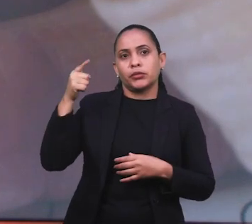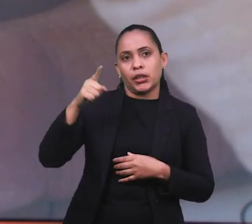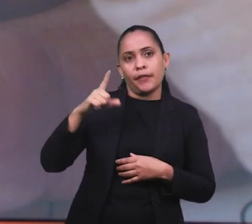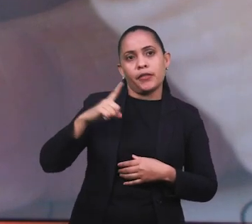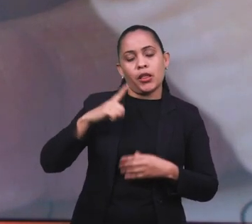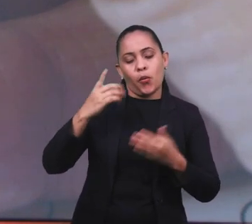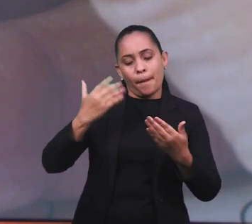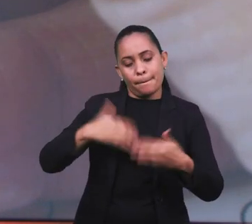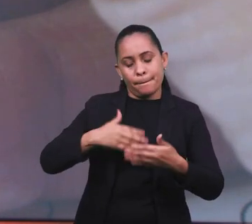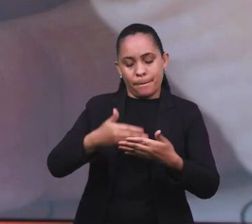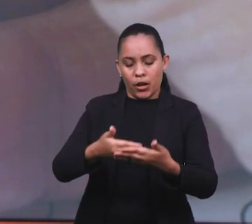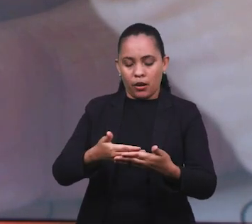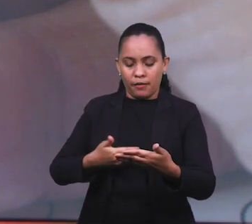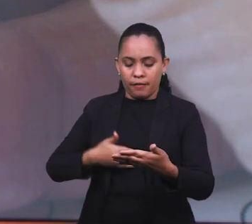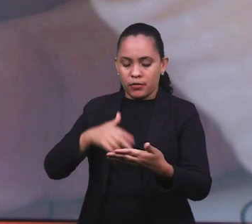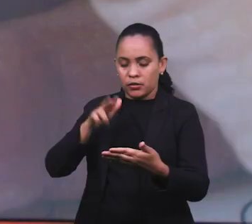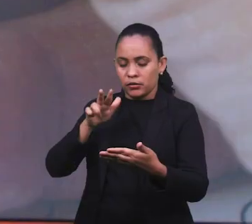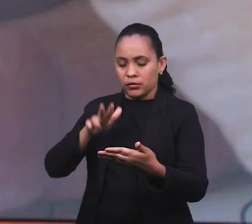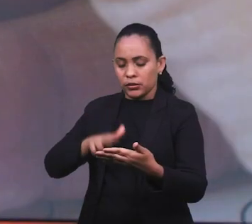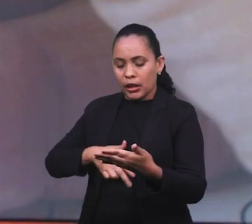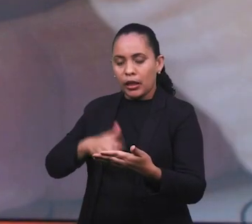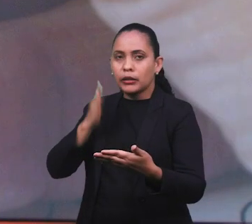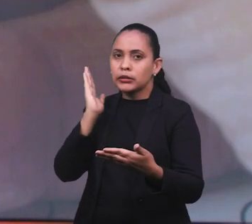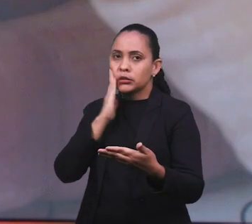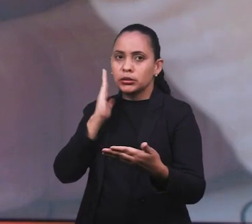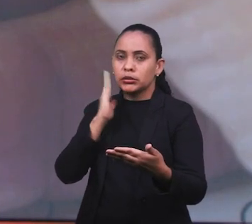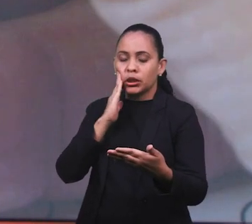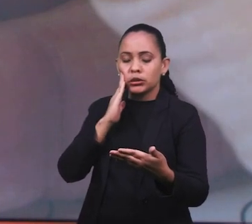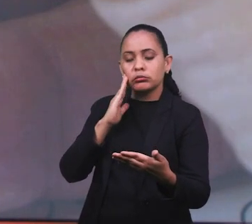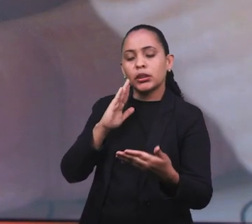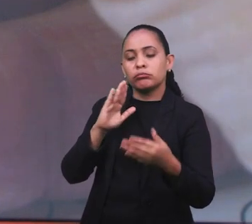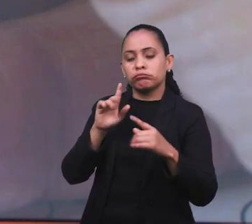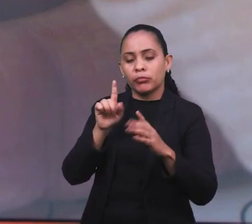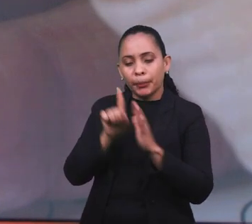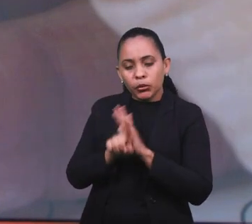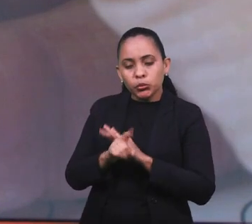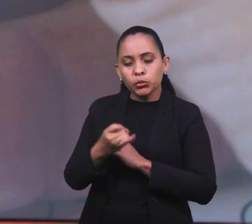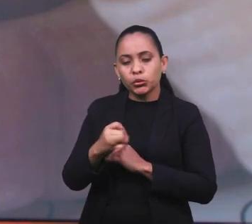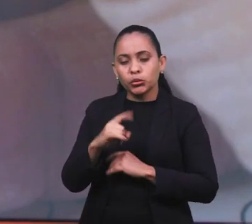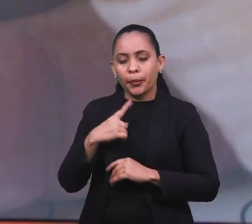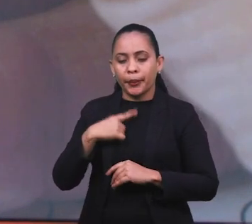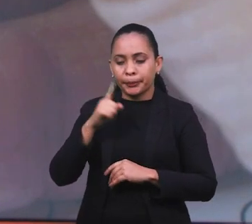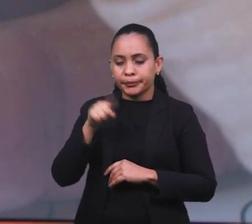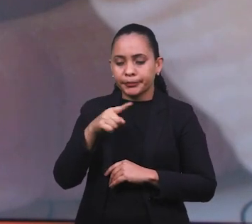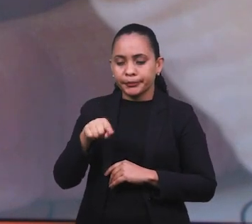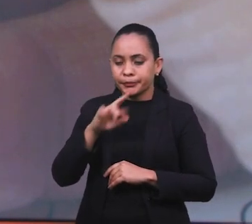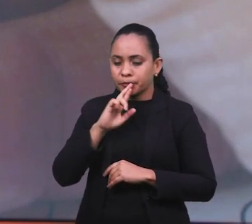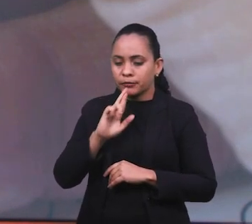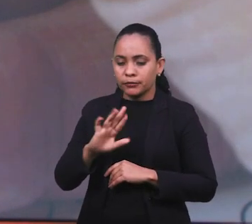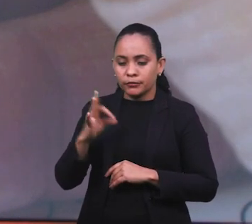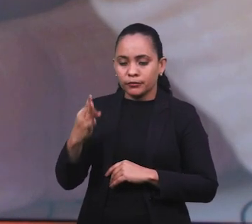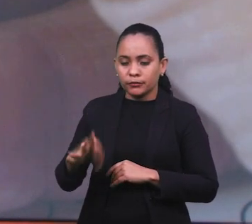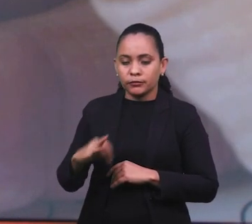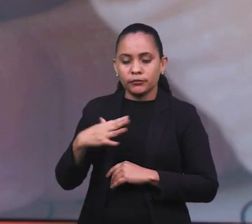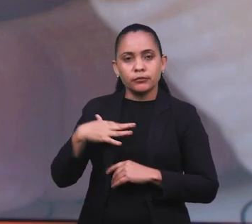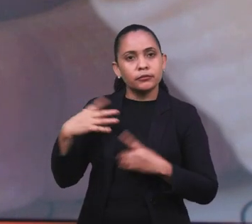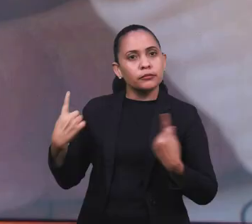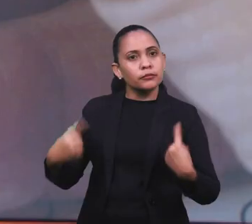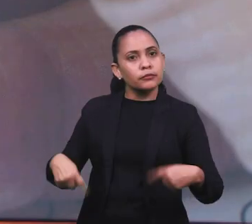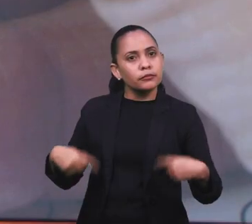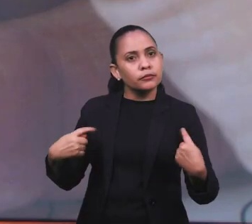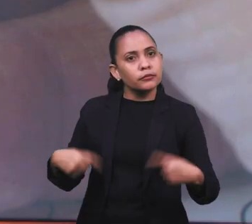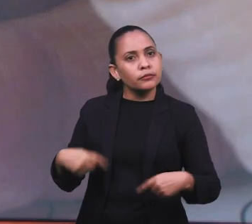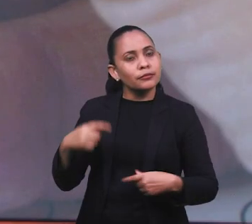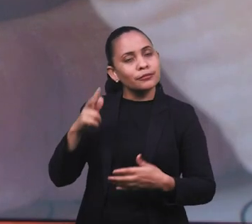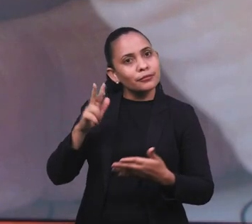receber lá uma prova, vai ter que ler, interpretar uma questão e fazer o quê? marcar uma resposta correta. Então você